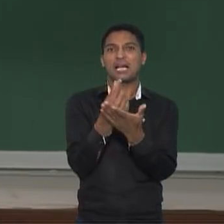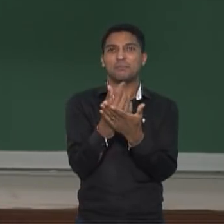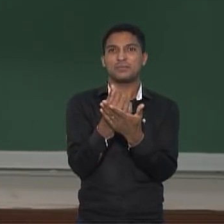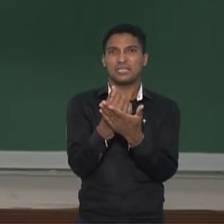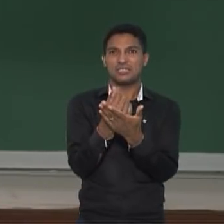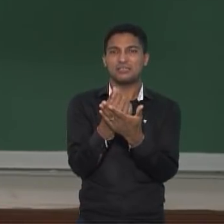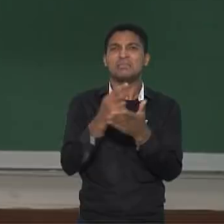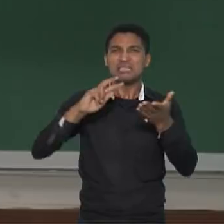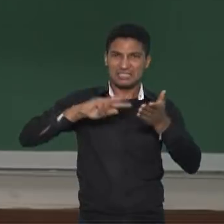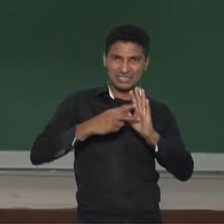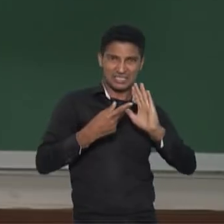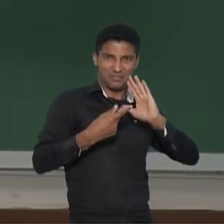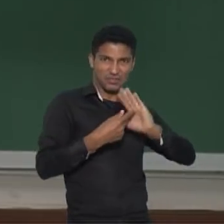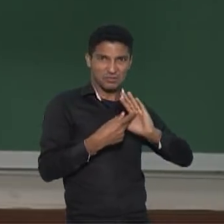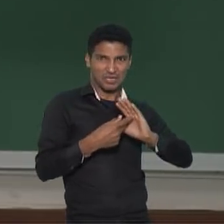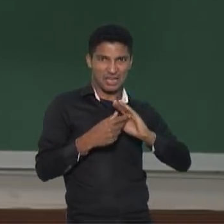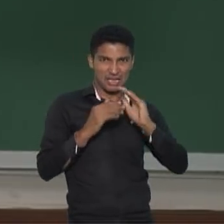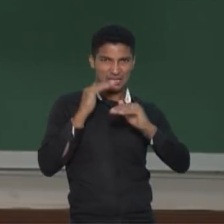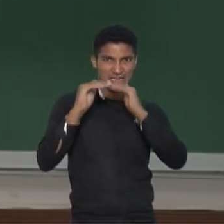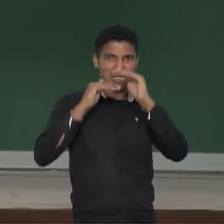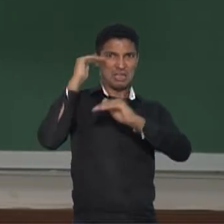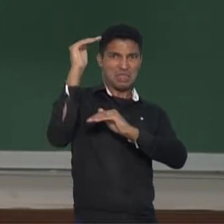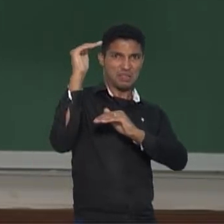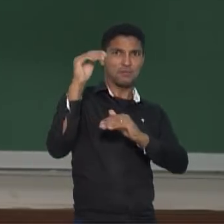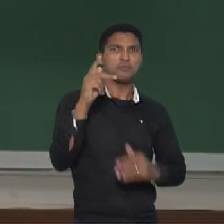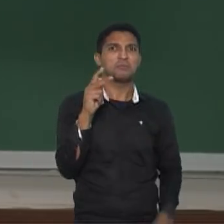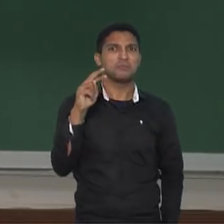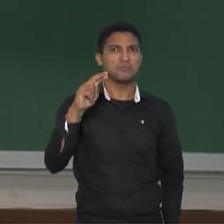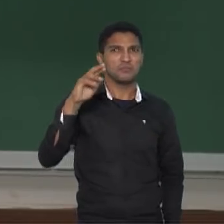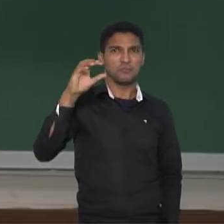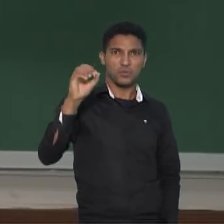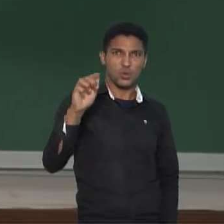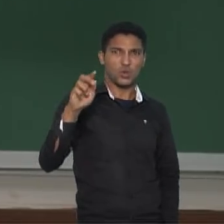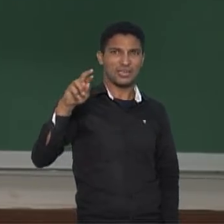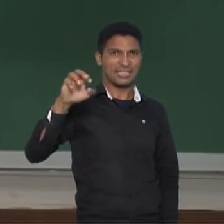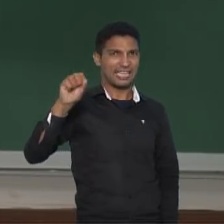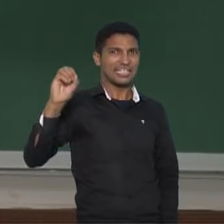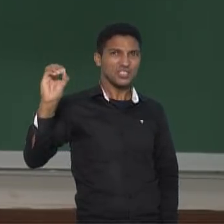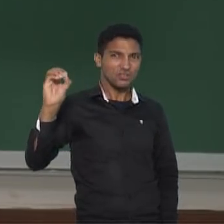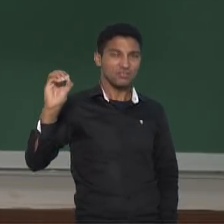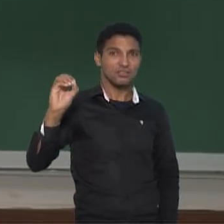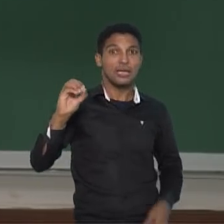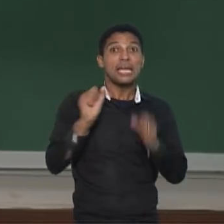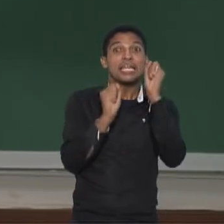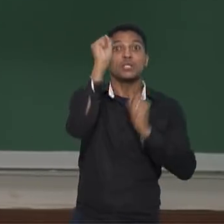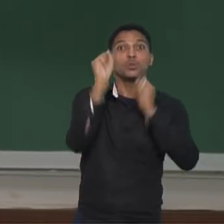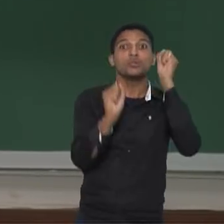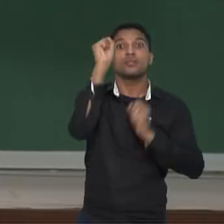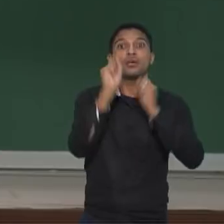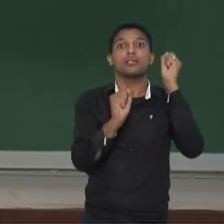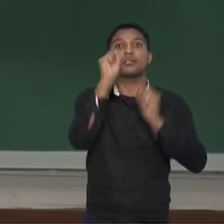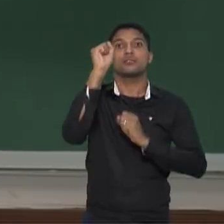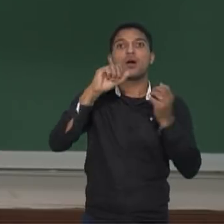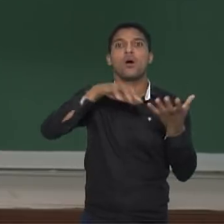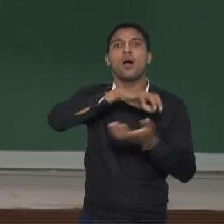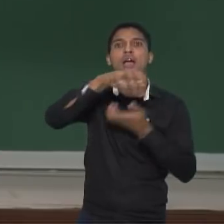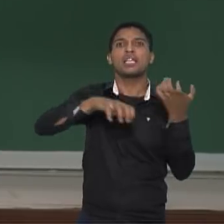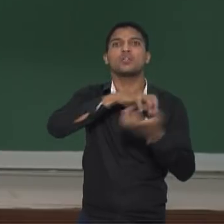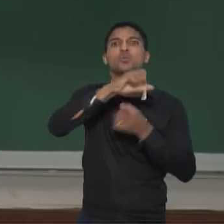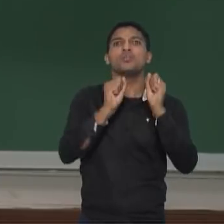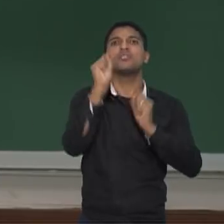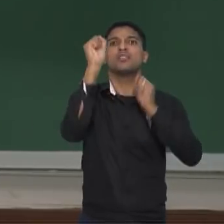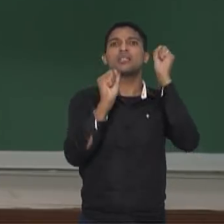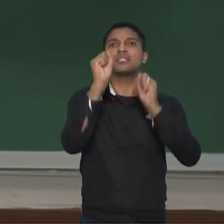saiu a gente está produzindo, vem a industrialização e tudo mais, mas, por outro lado, a gente está prejudicando muita coisa com